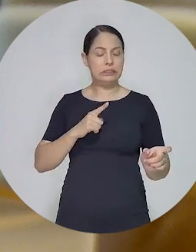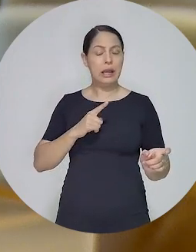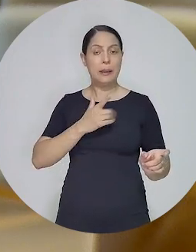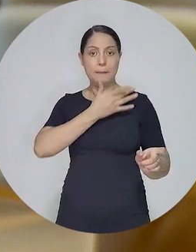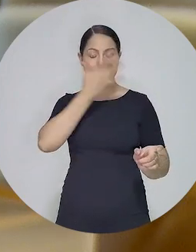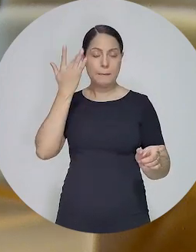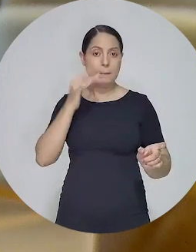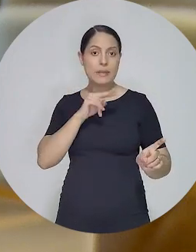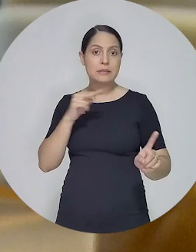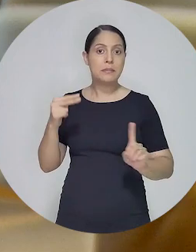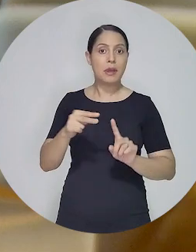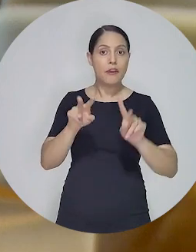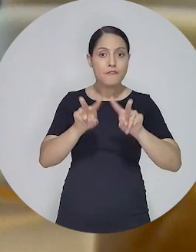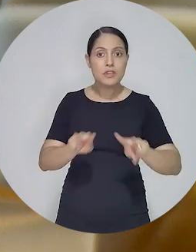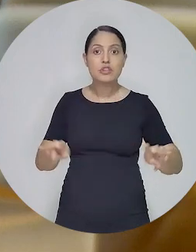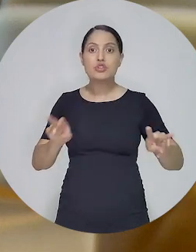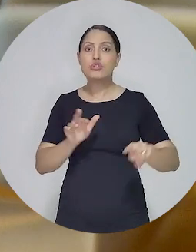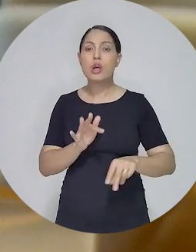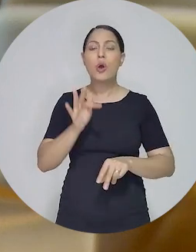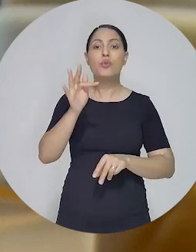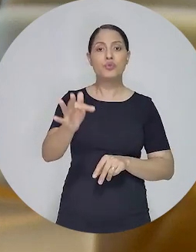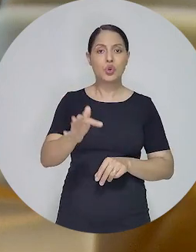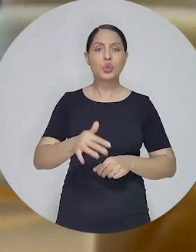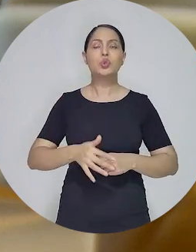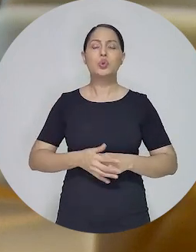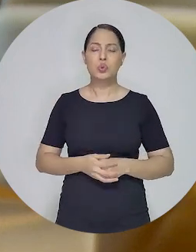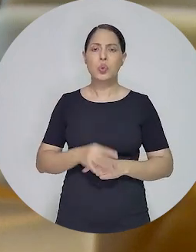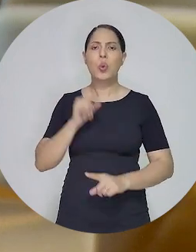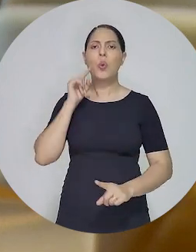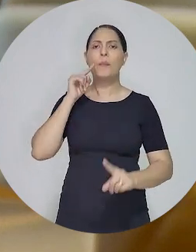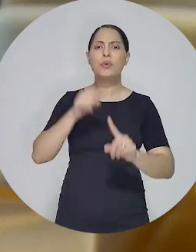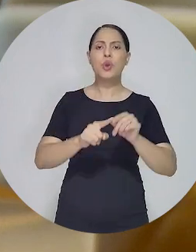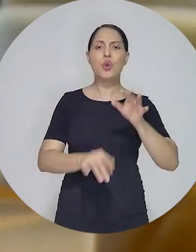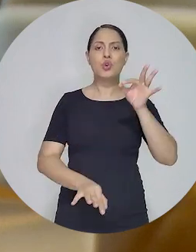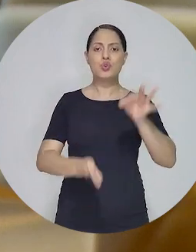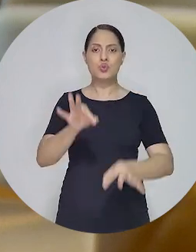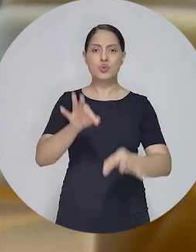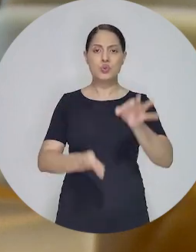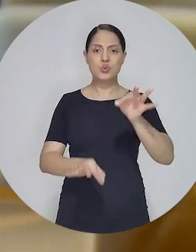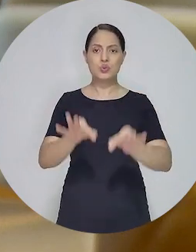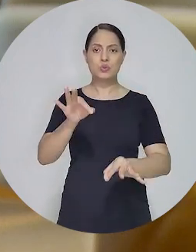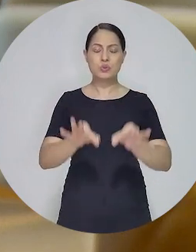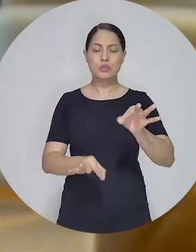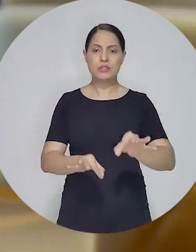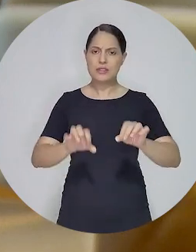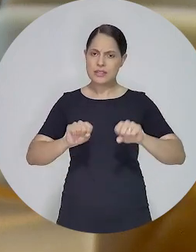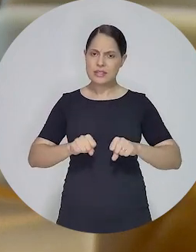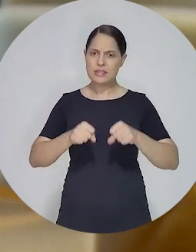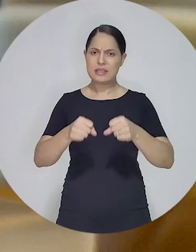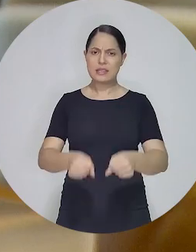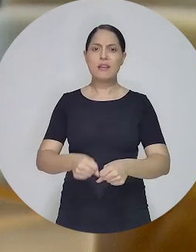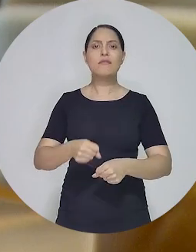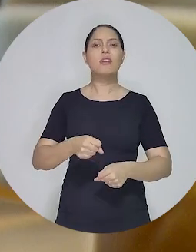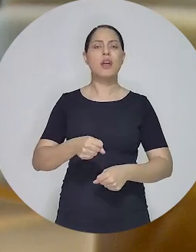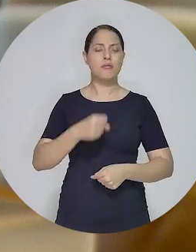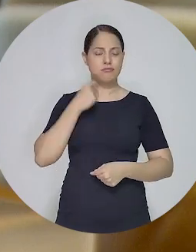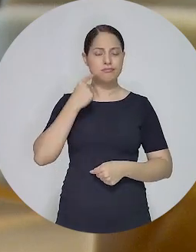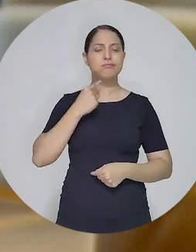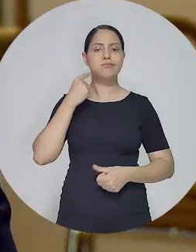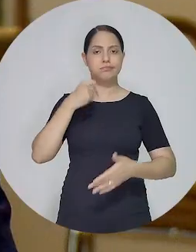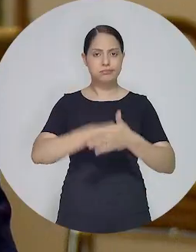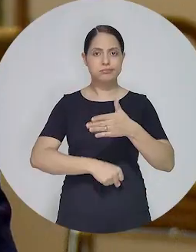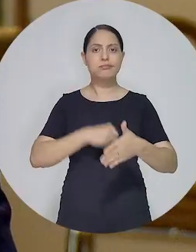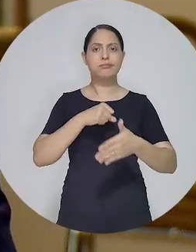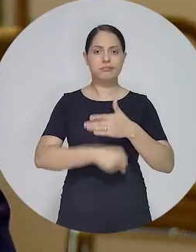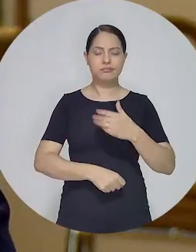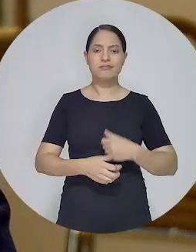uma pessoa que dedicou boa parte da sua vida à luta da justiça, à defesa da